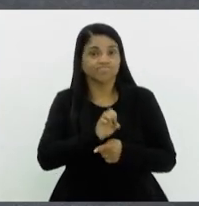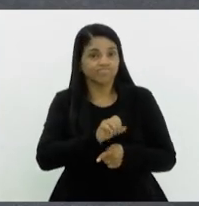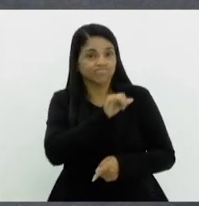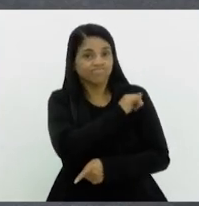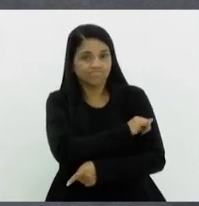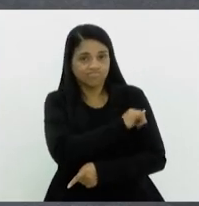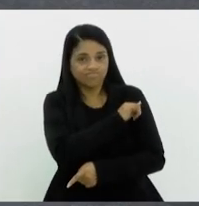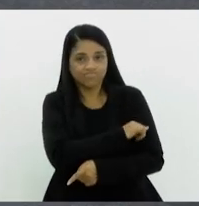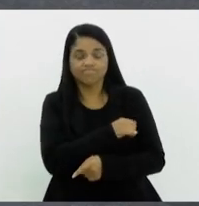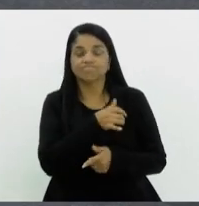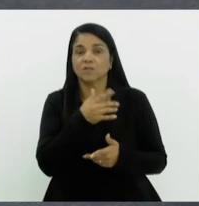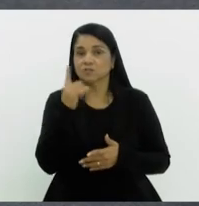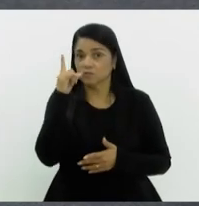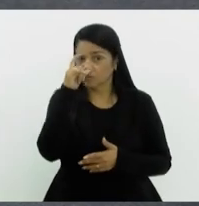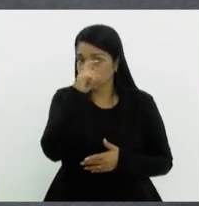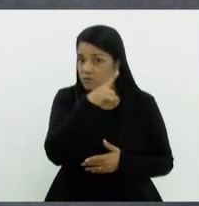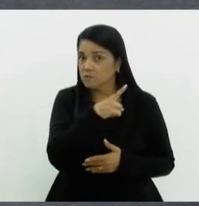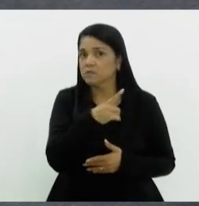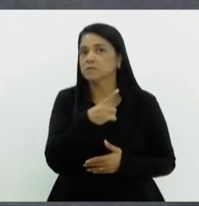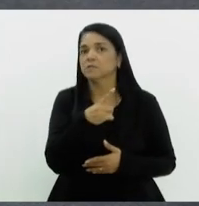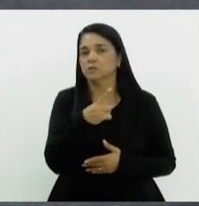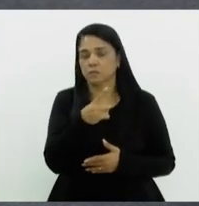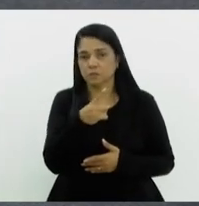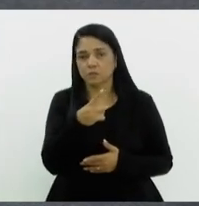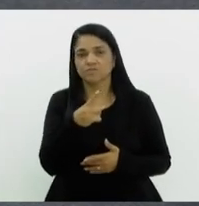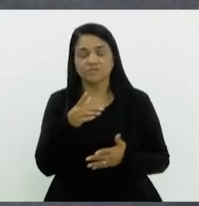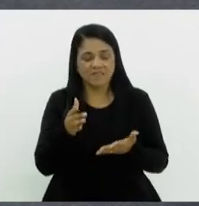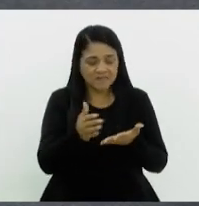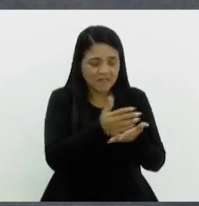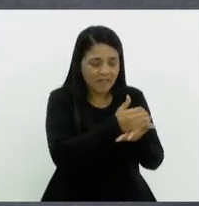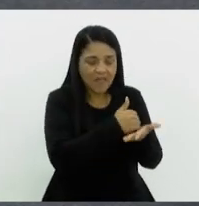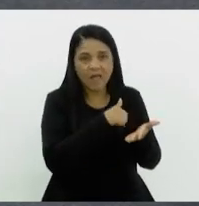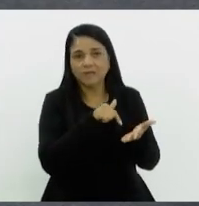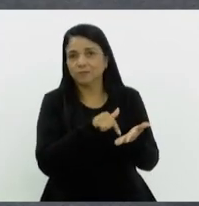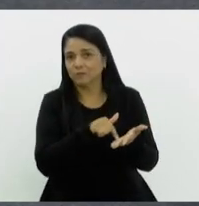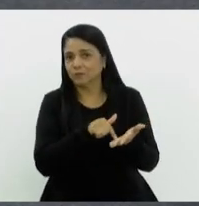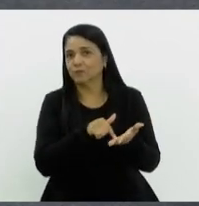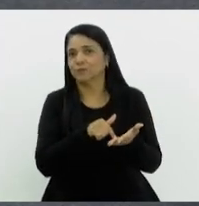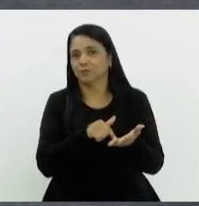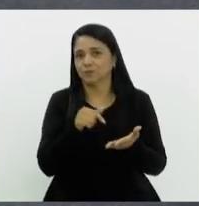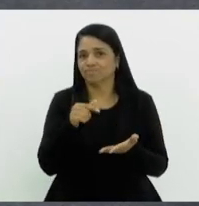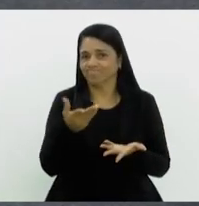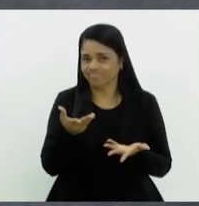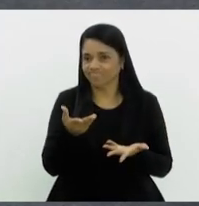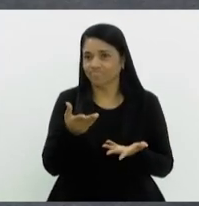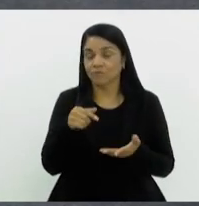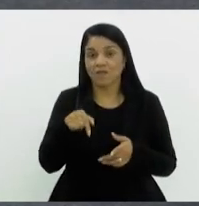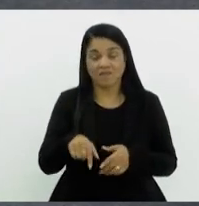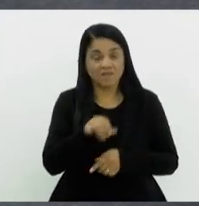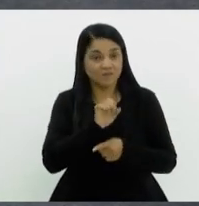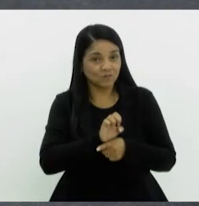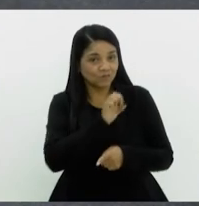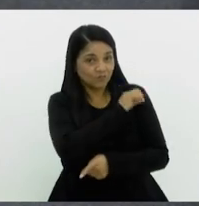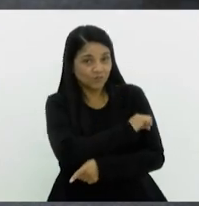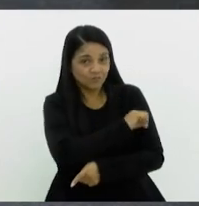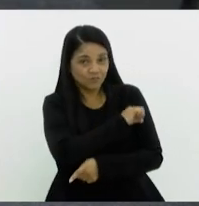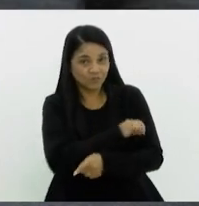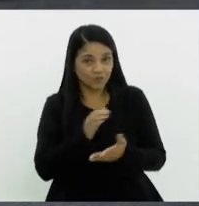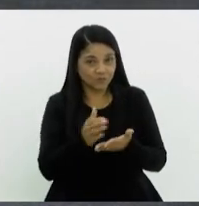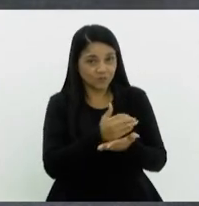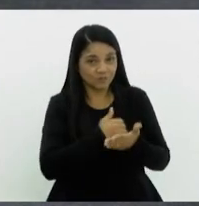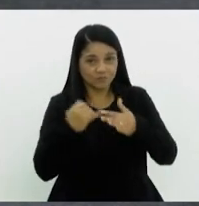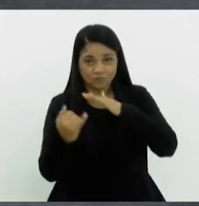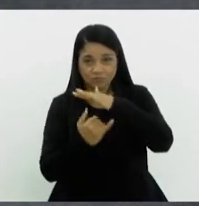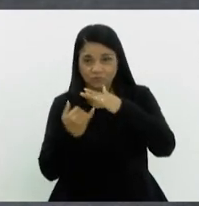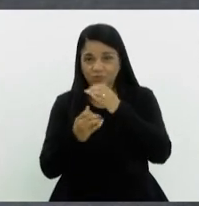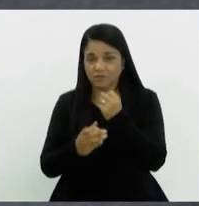situação complicada também quando a gente olha para esses dados nacionais. Porque no Rio de Janeiro, dados do Instituto de